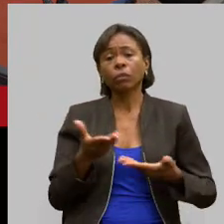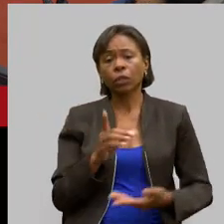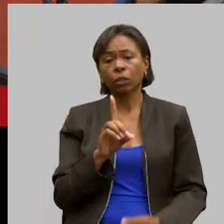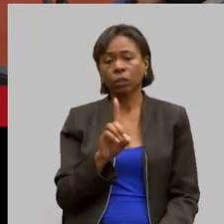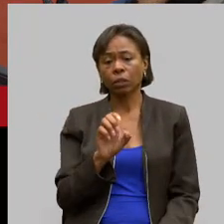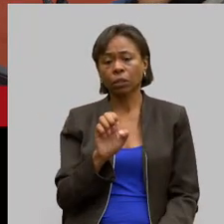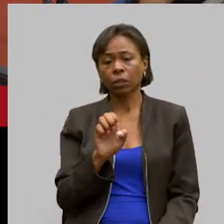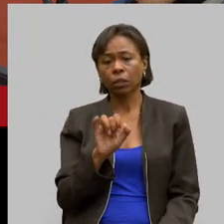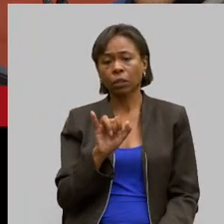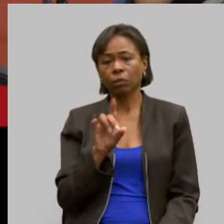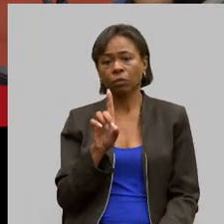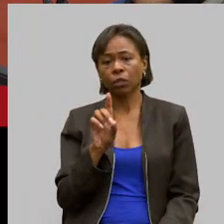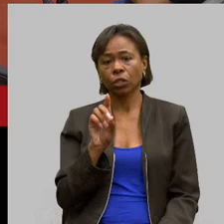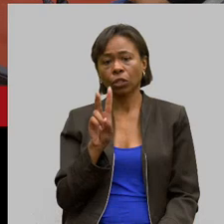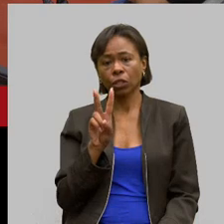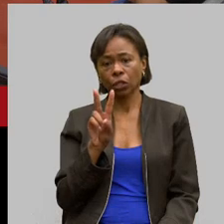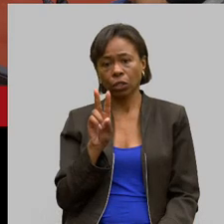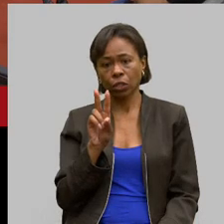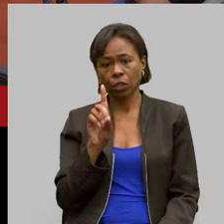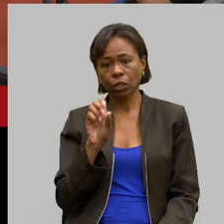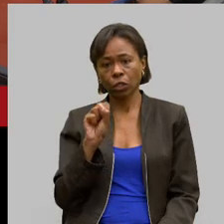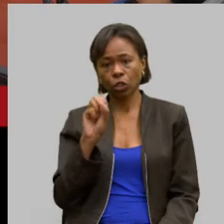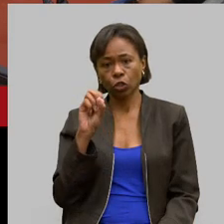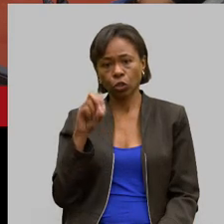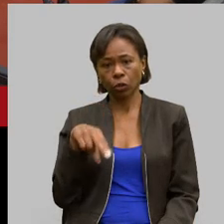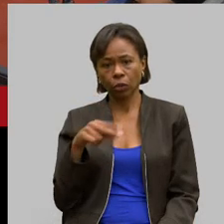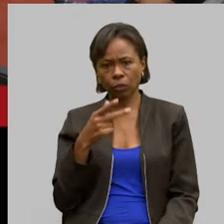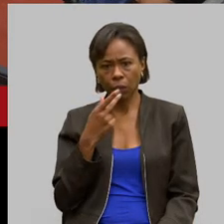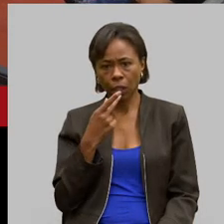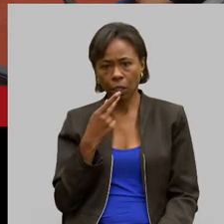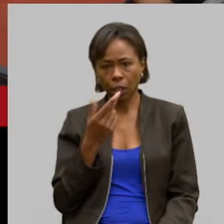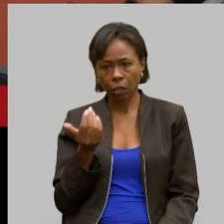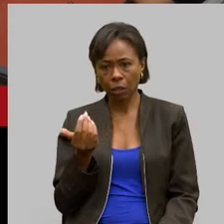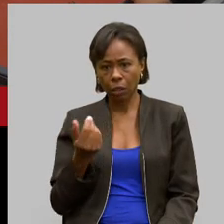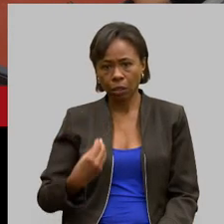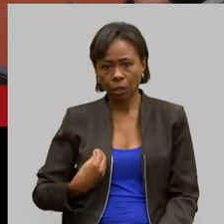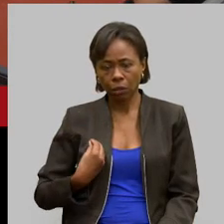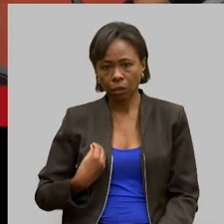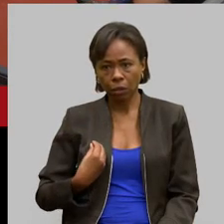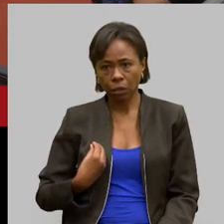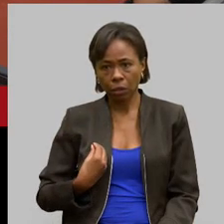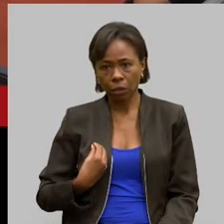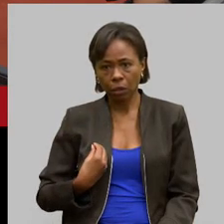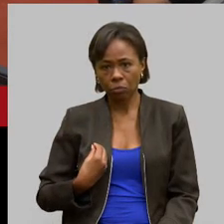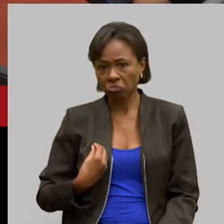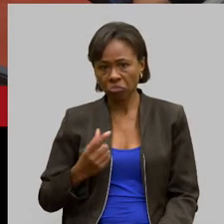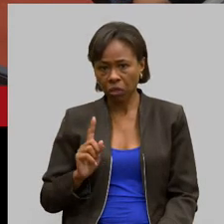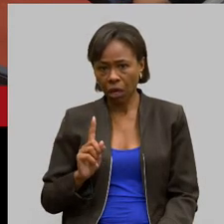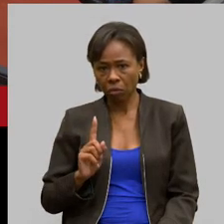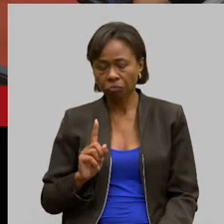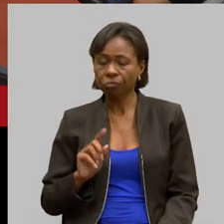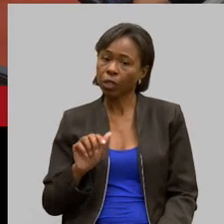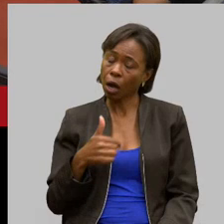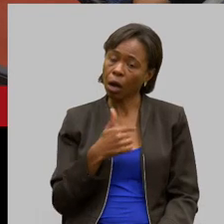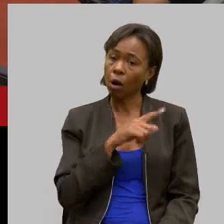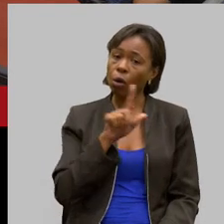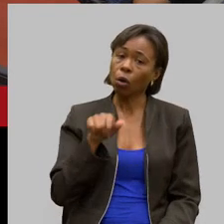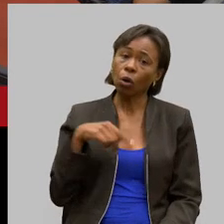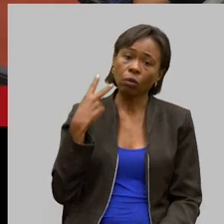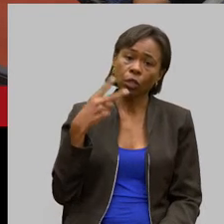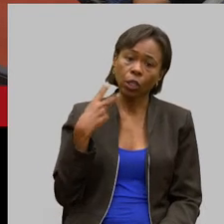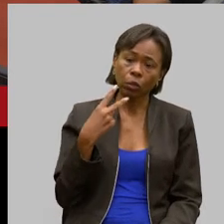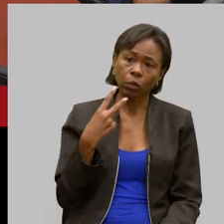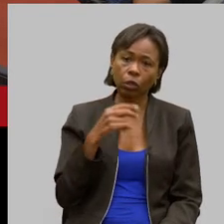fazer uso da fala Davidson ainda tá aqui com a gente não então na sequência a vereadora Juliana